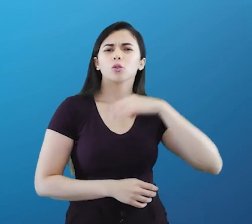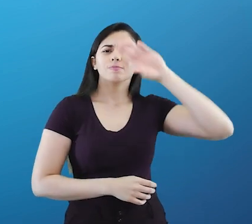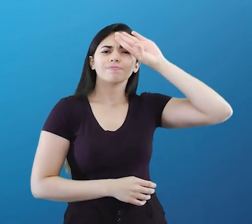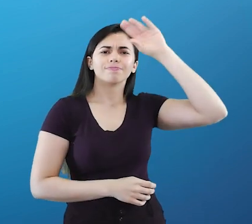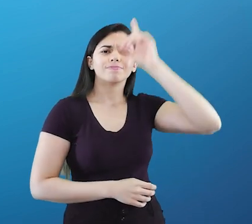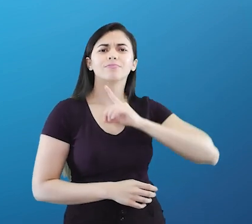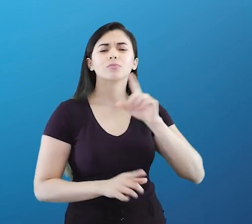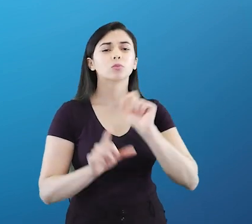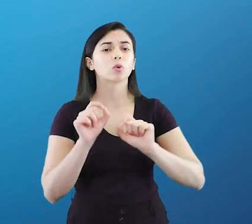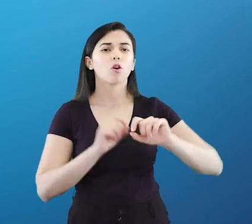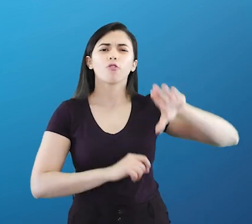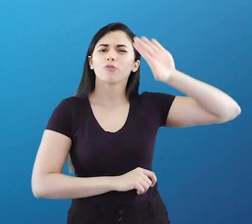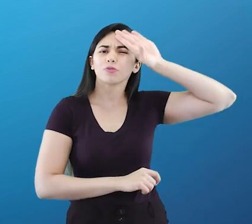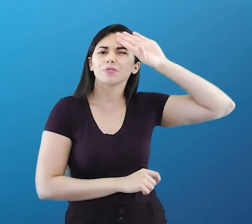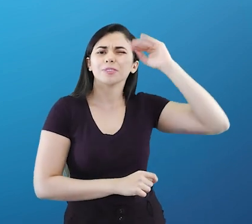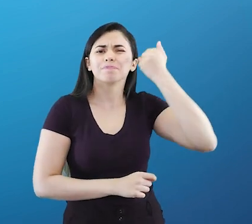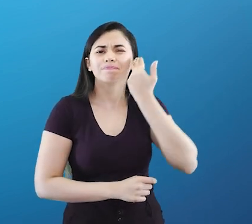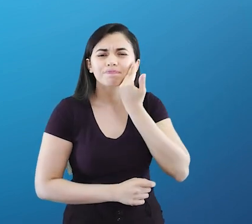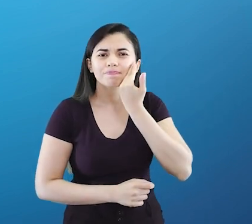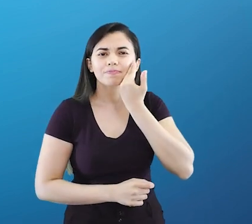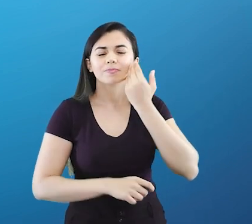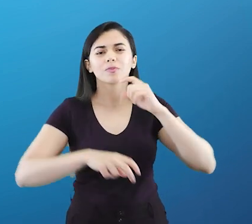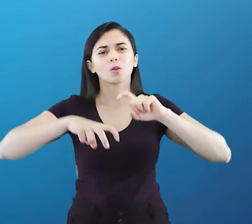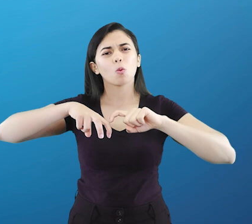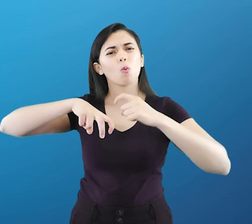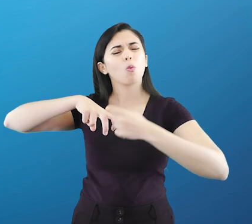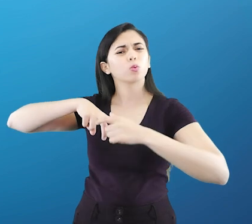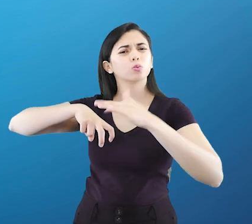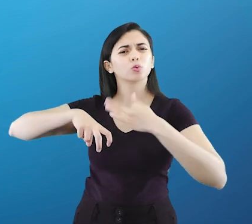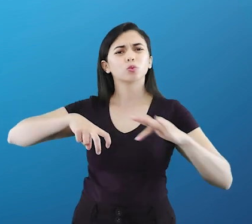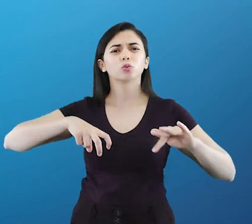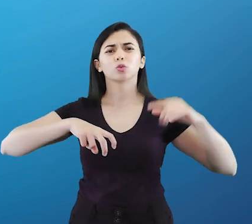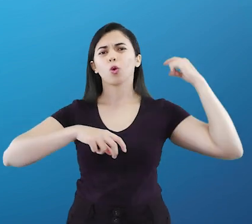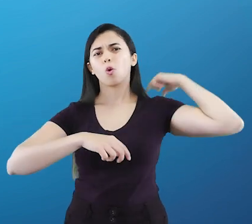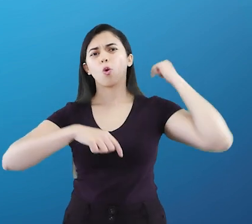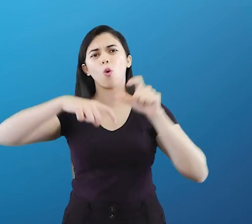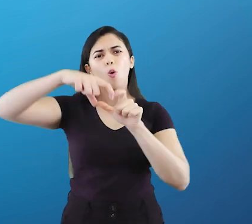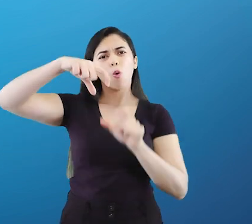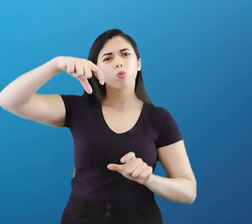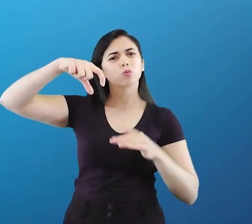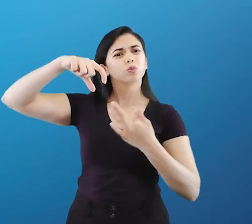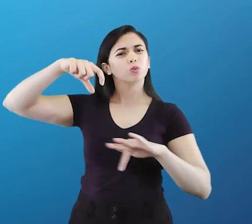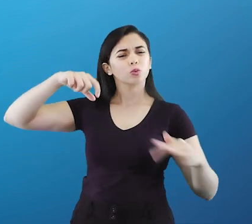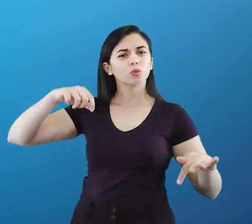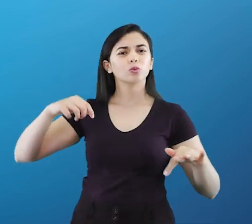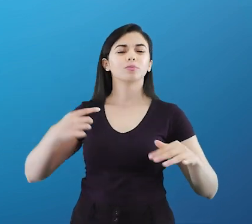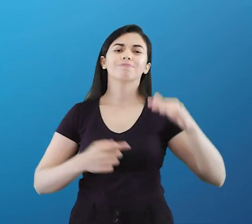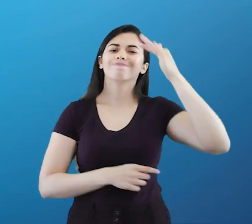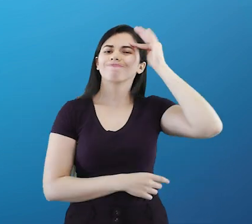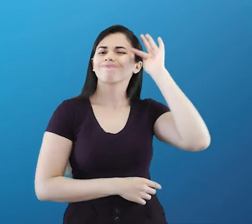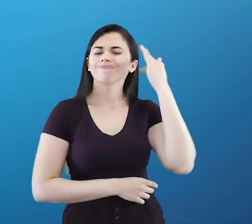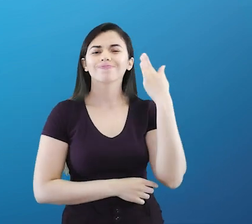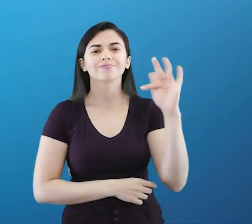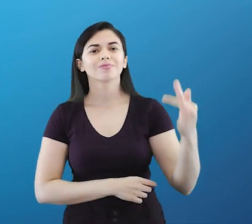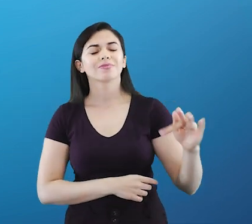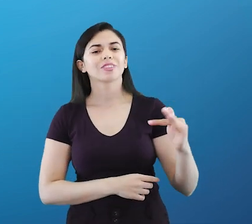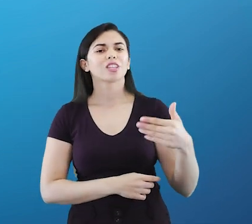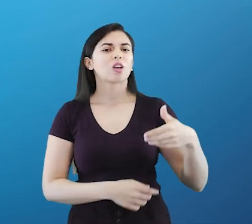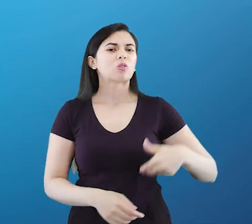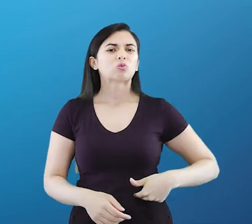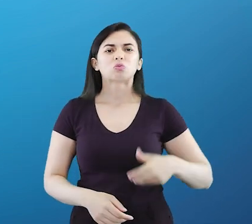febre amarela? Febre, dores musculares com dor na lombar, dor de cabeça, perda de